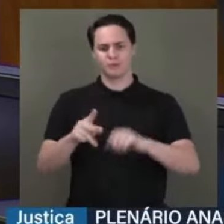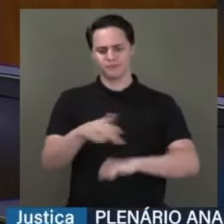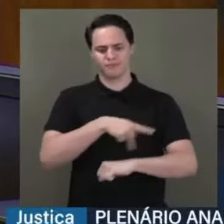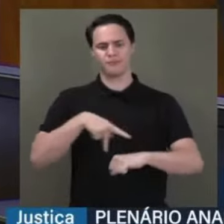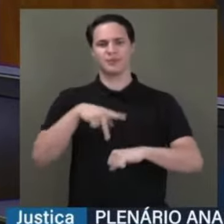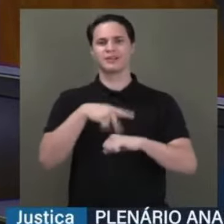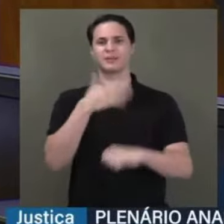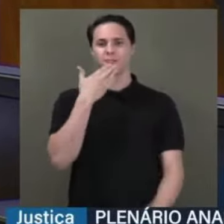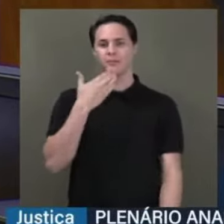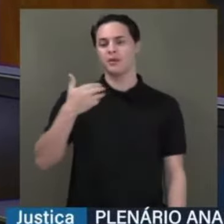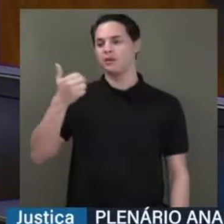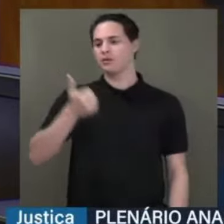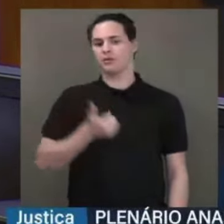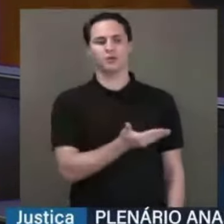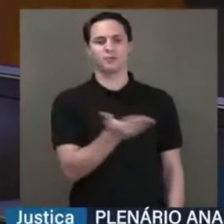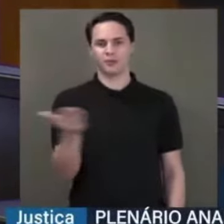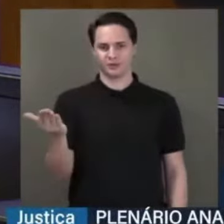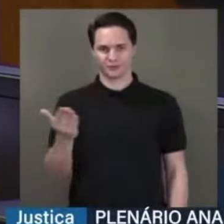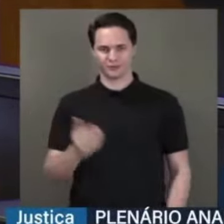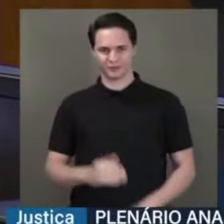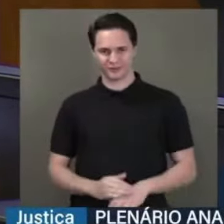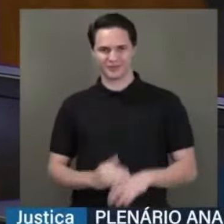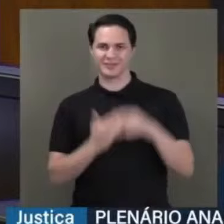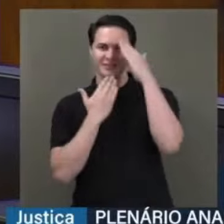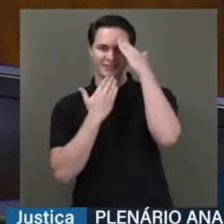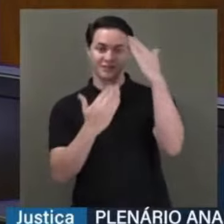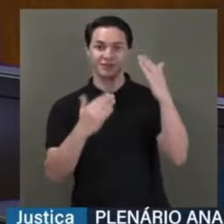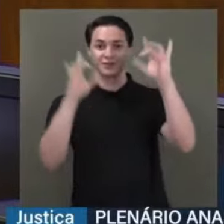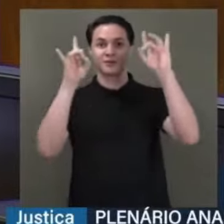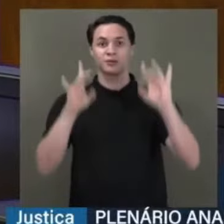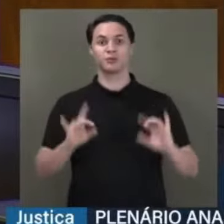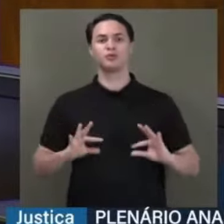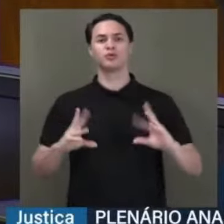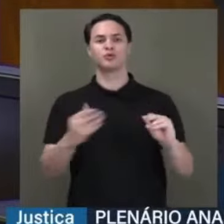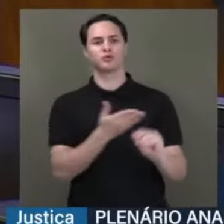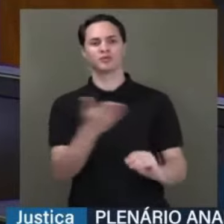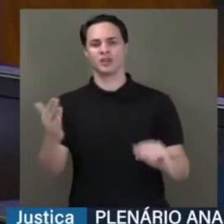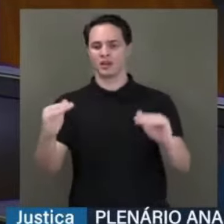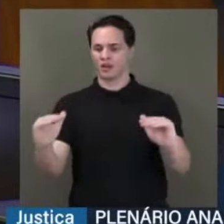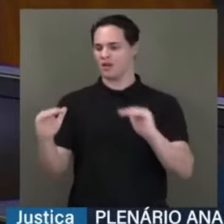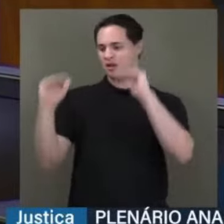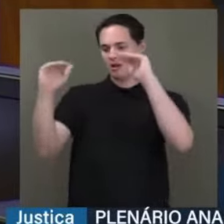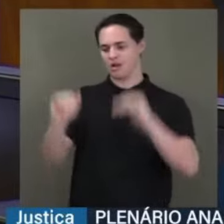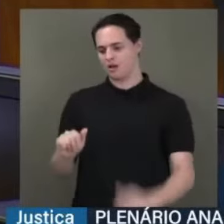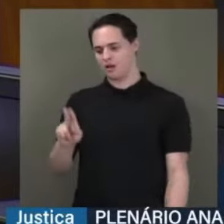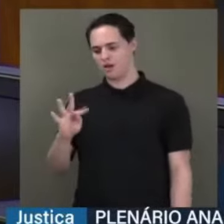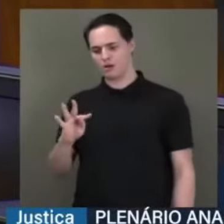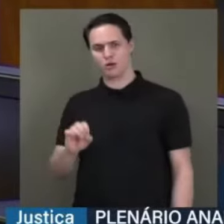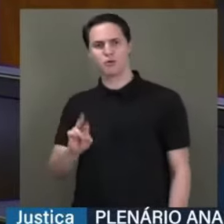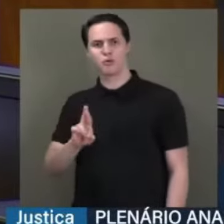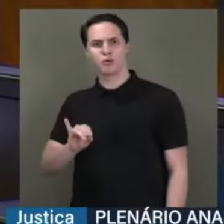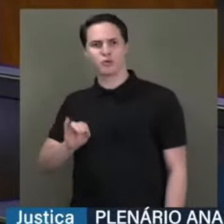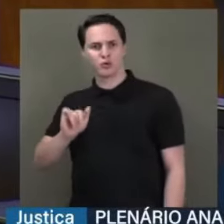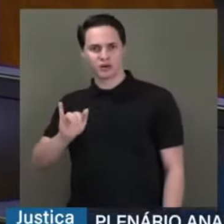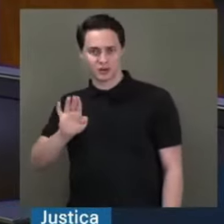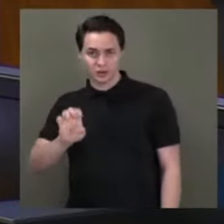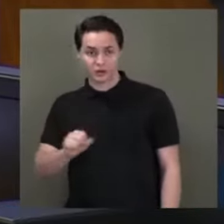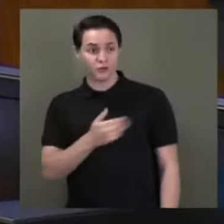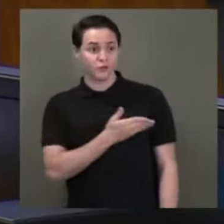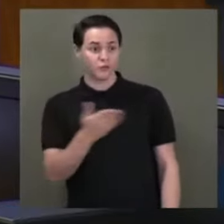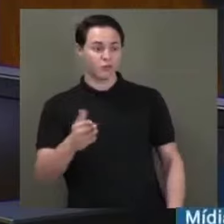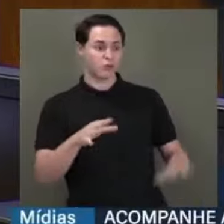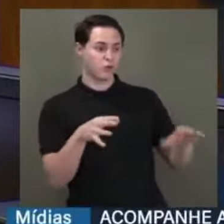melhor para todos eu agradeço a presença de todas as autoridades que nos prestigiaram os representantes dos corpos